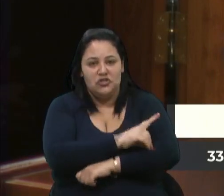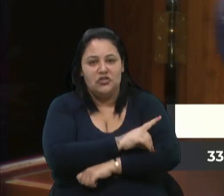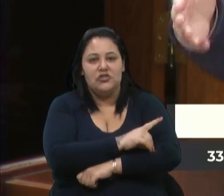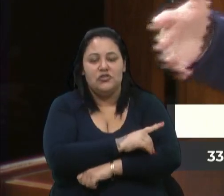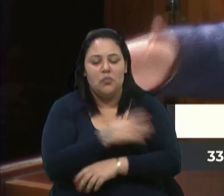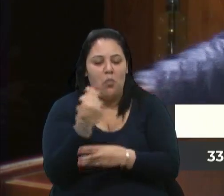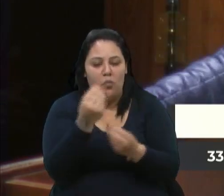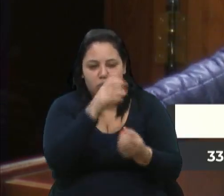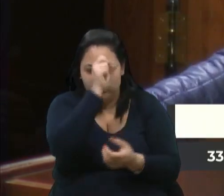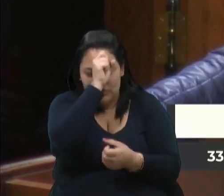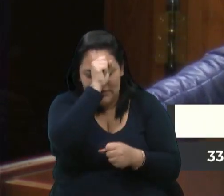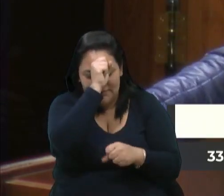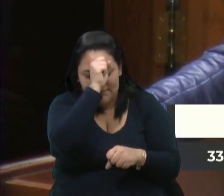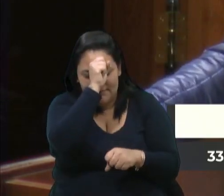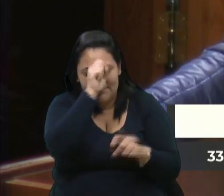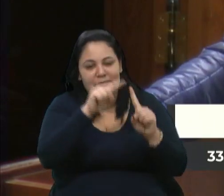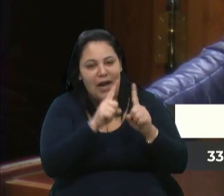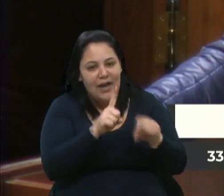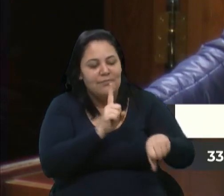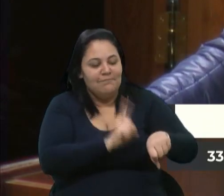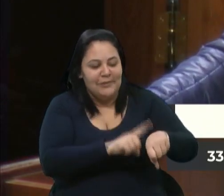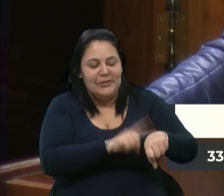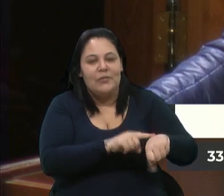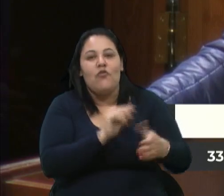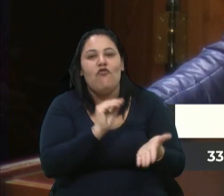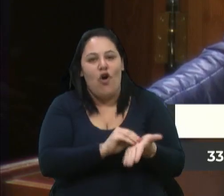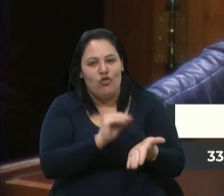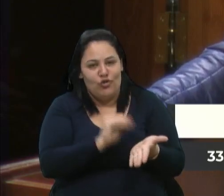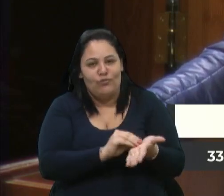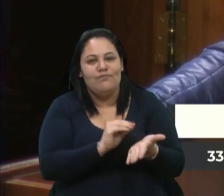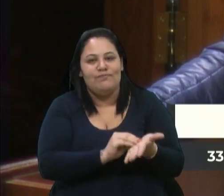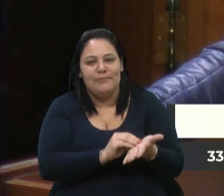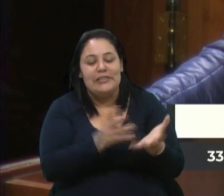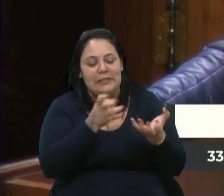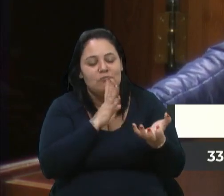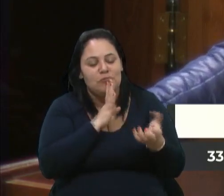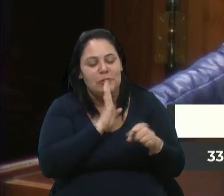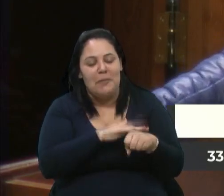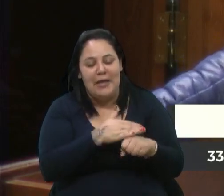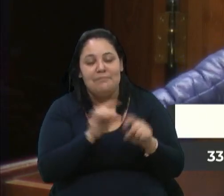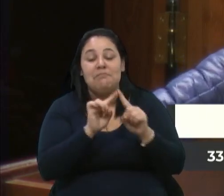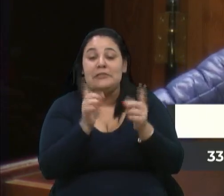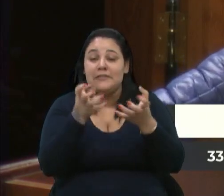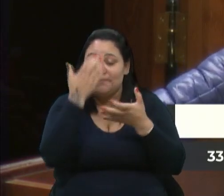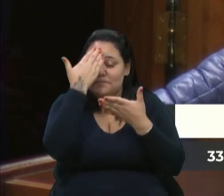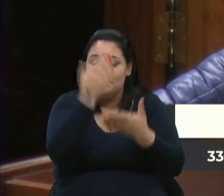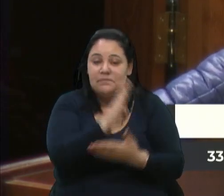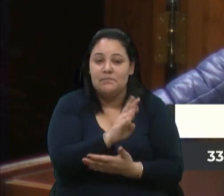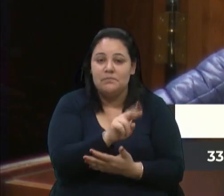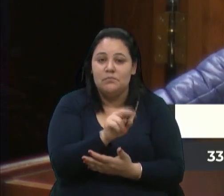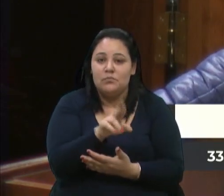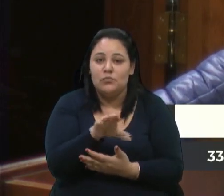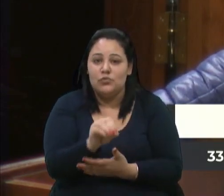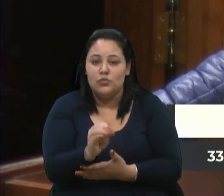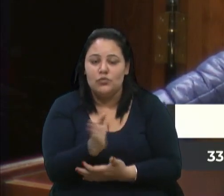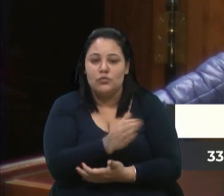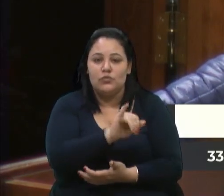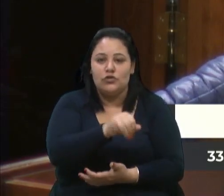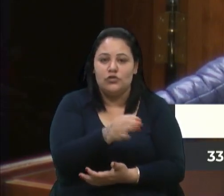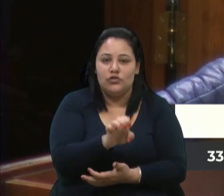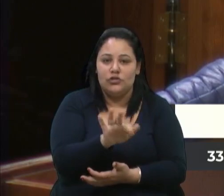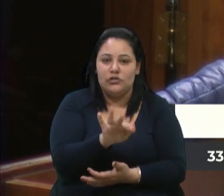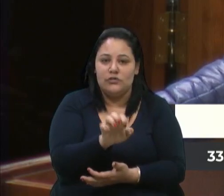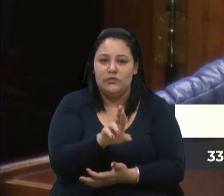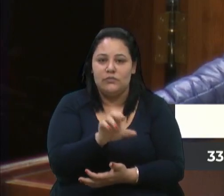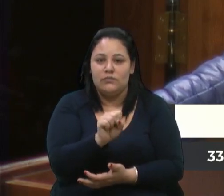que faltou tempo, sem dúvida nenhuma faltou tempo. E eu quero aqui agradecer o Bruno, o Jefferson e cumprimentar